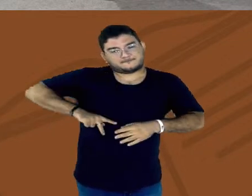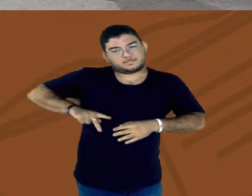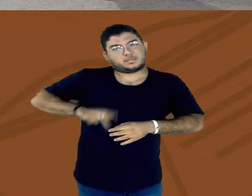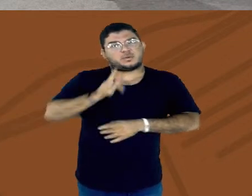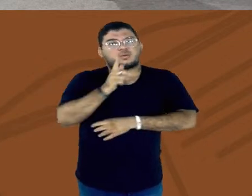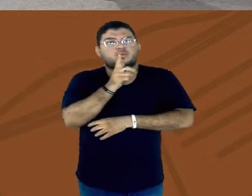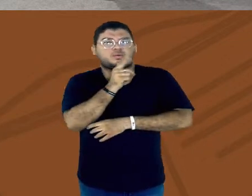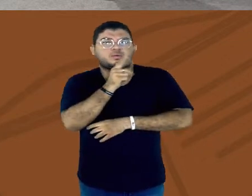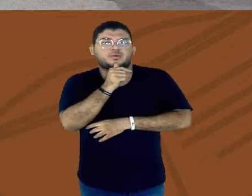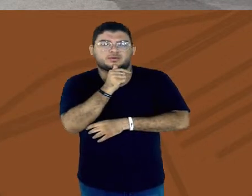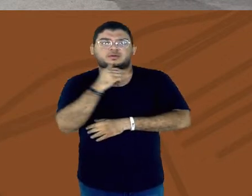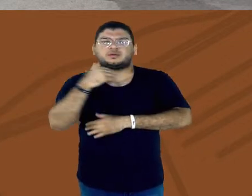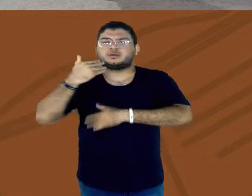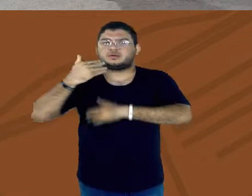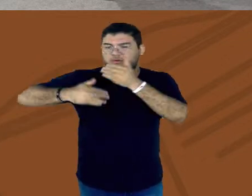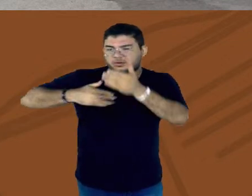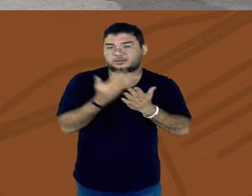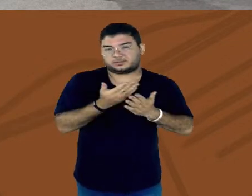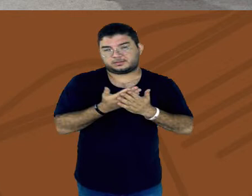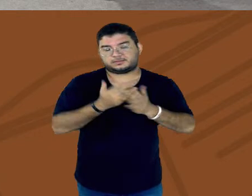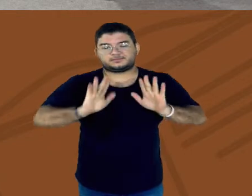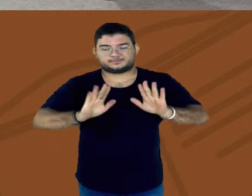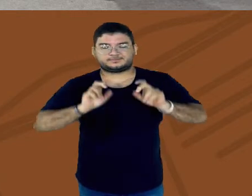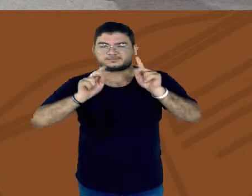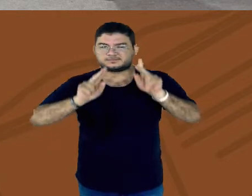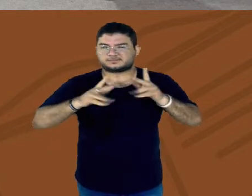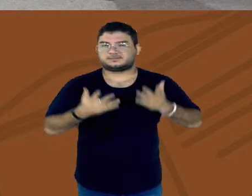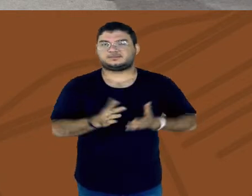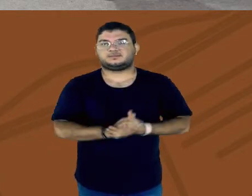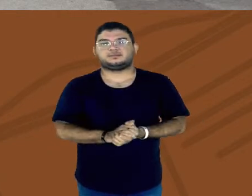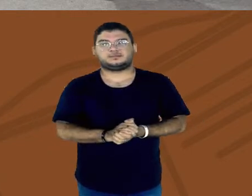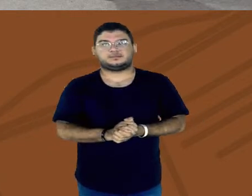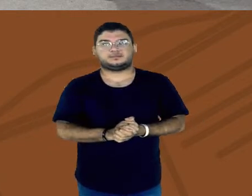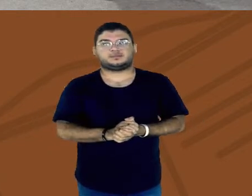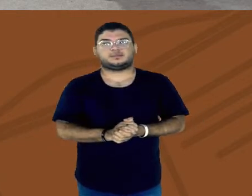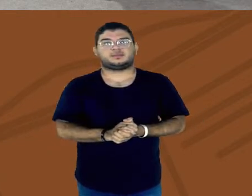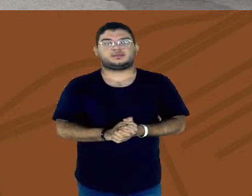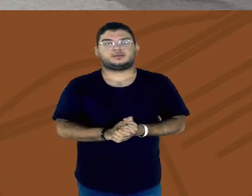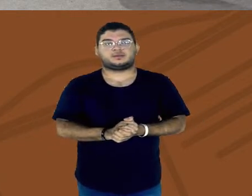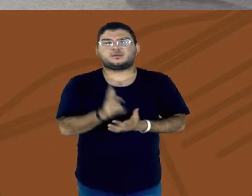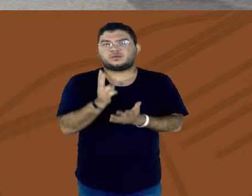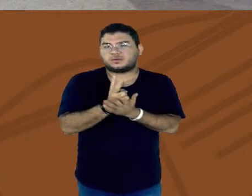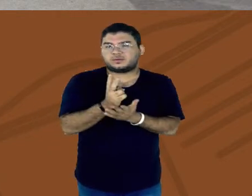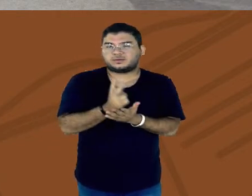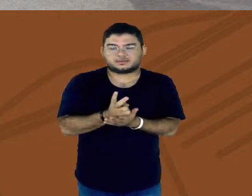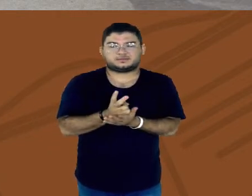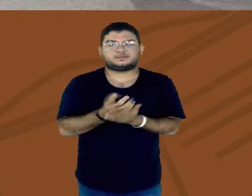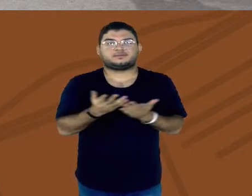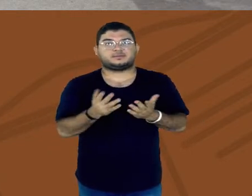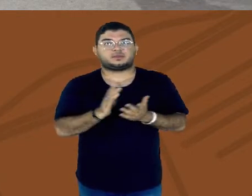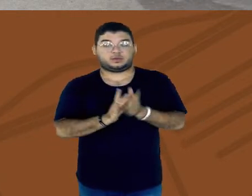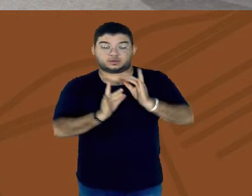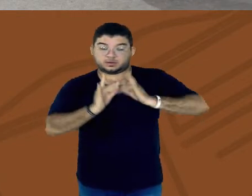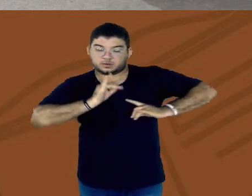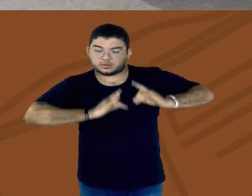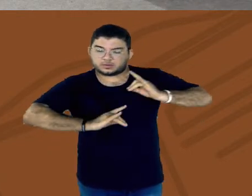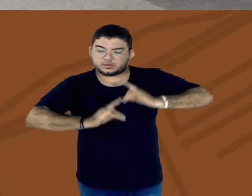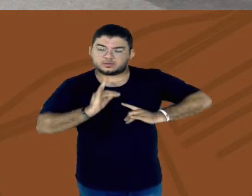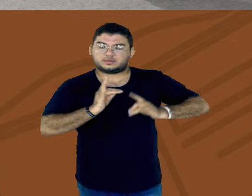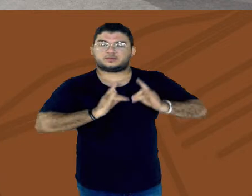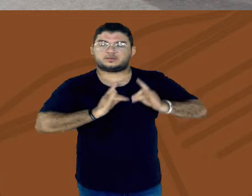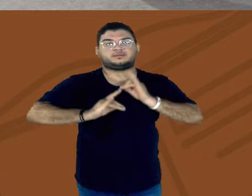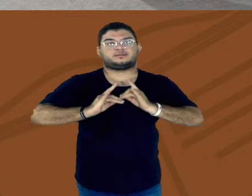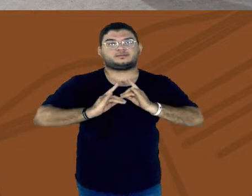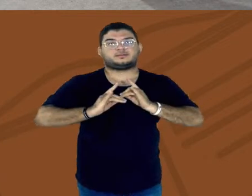ver no decorrer dessa aula. Ok, professor? Muito bem. Prosseguindo, os hormônios,